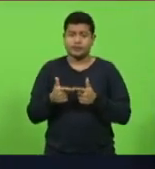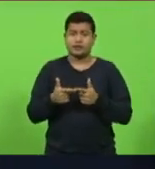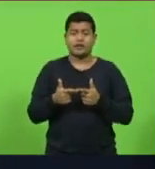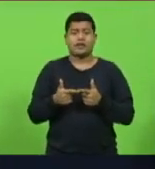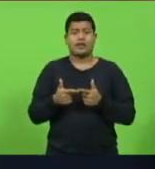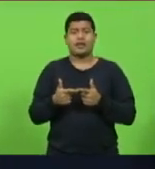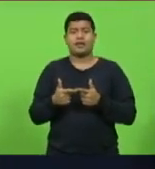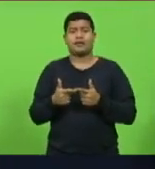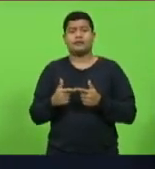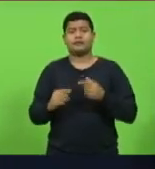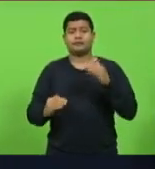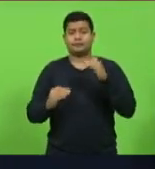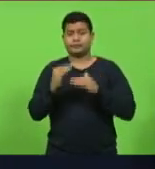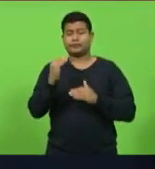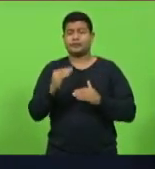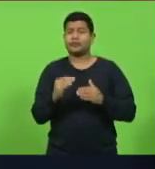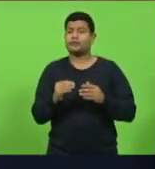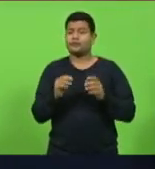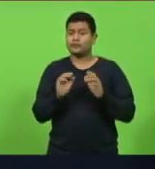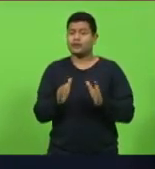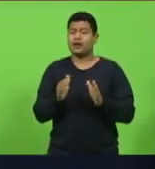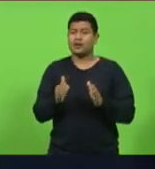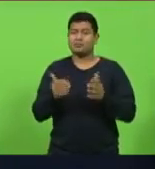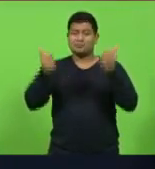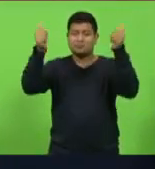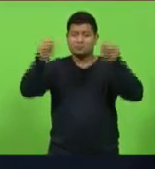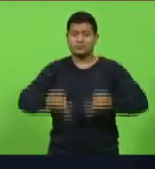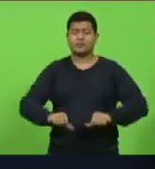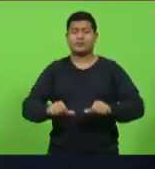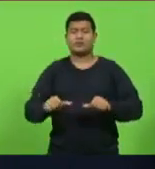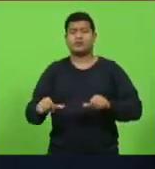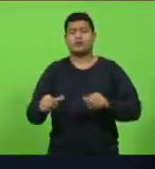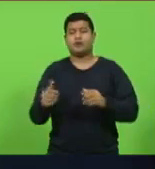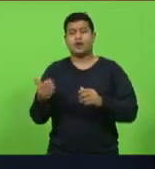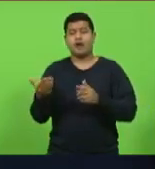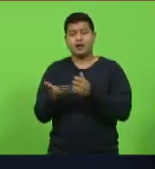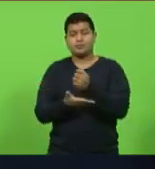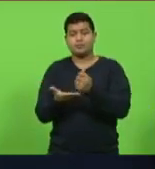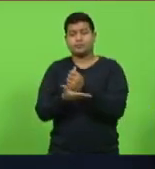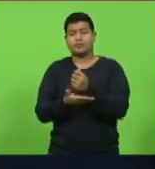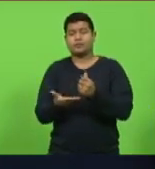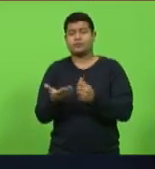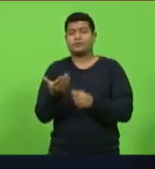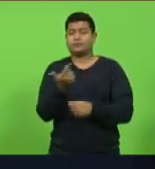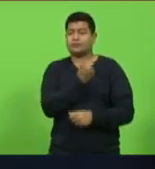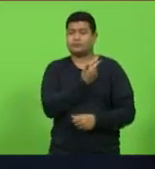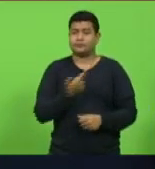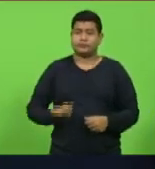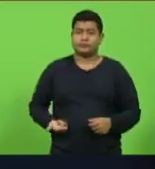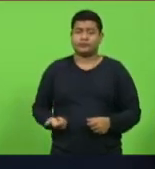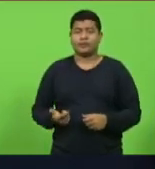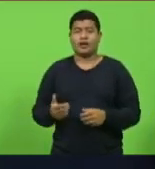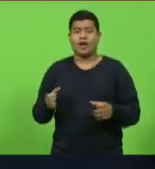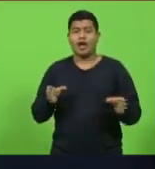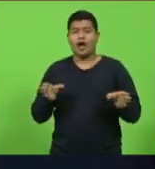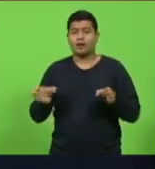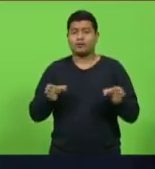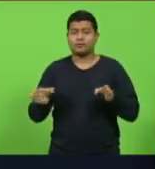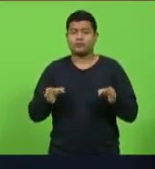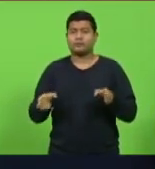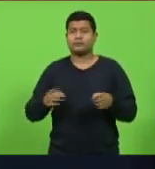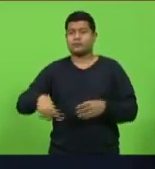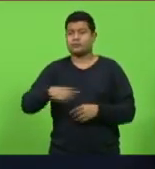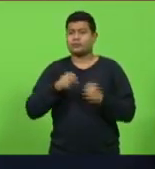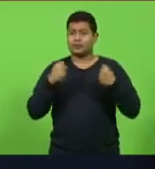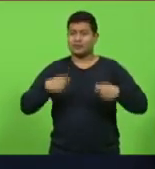caso desestabilizada ainda mais a estrutura estatal em um momento em que precisamos nos